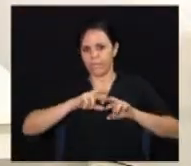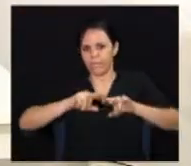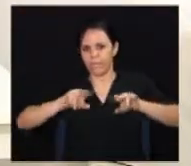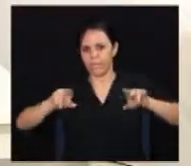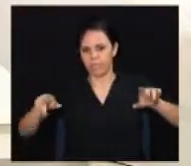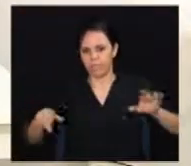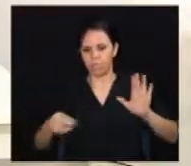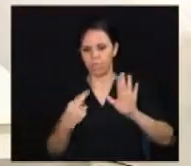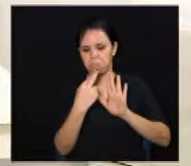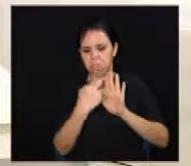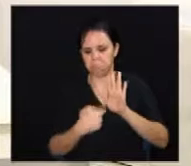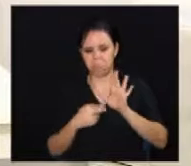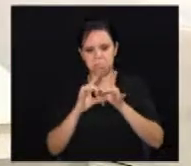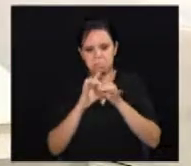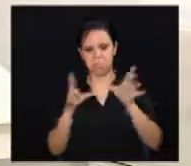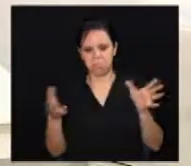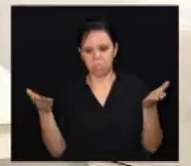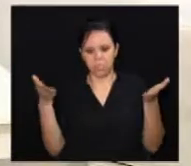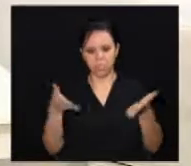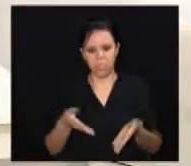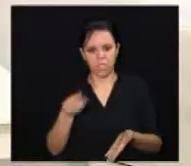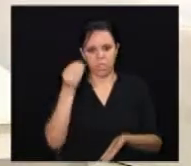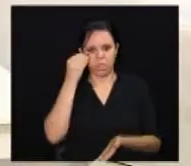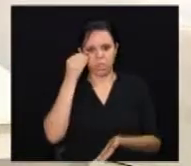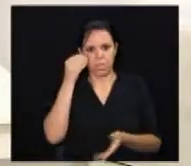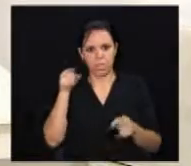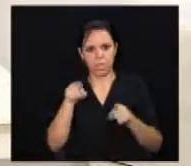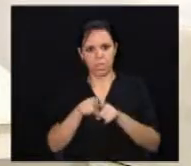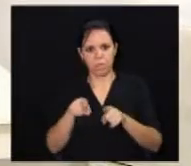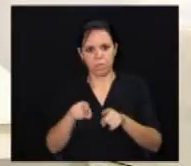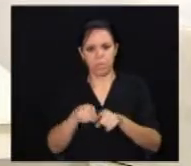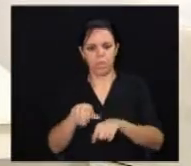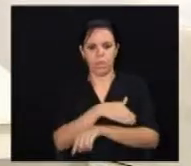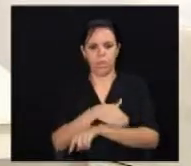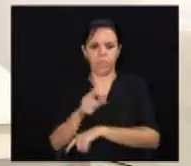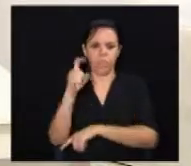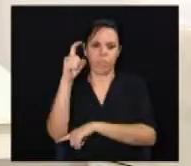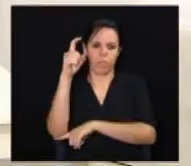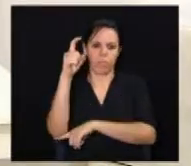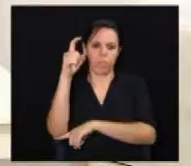aqui à disposição para quem quiser vir provar. Estamos na Silva Teles, aqui em Campinas, no Cambuí.